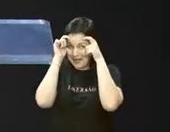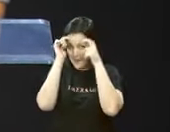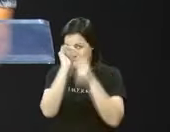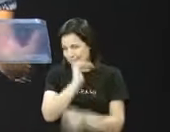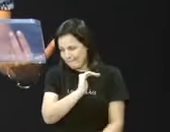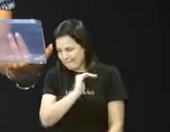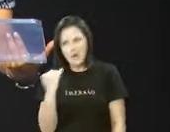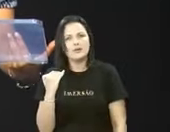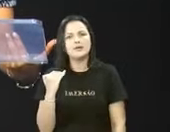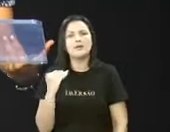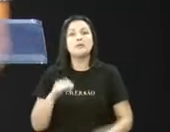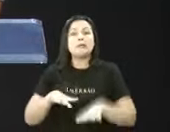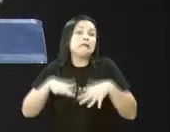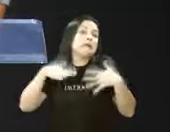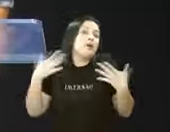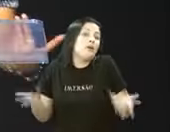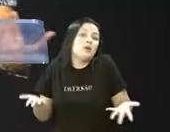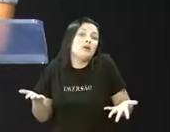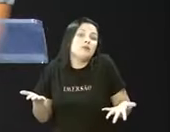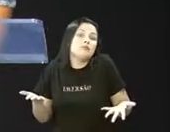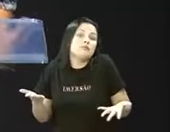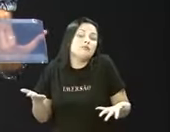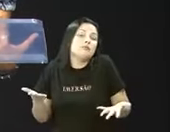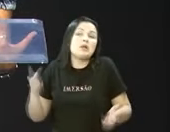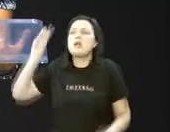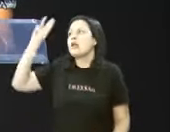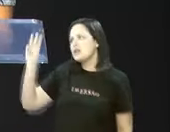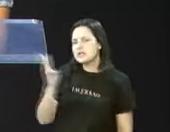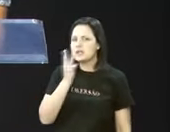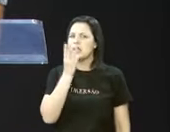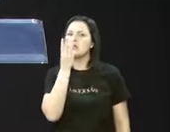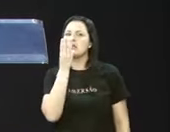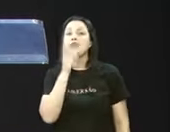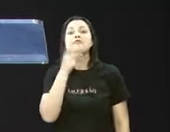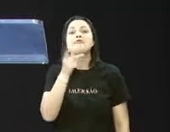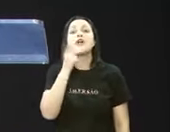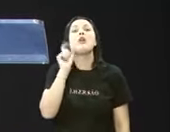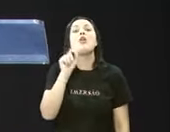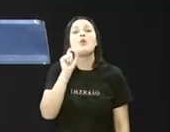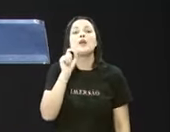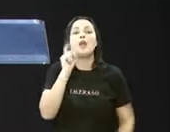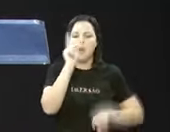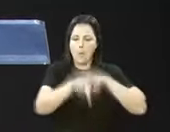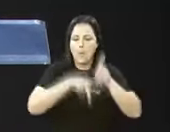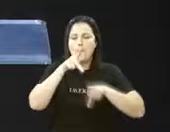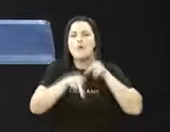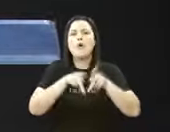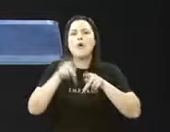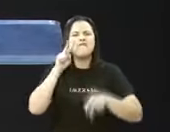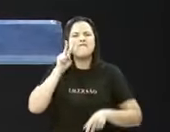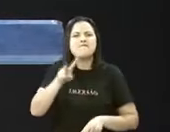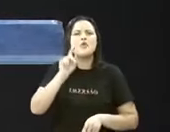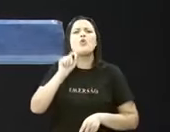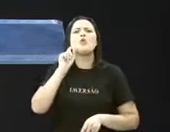Uzias morre. Quando Uzias morre, Isaías está me dizendo: o povo de Judá viu certezas virarem